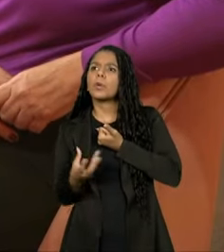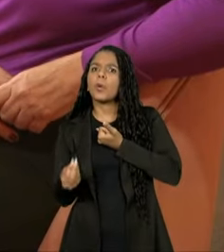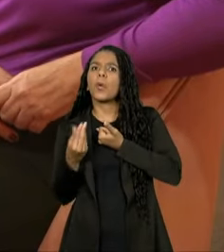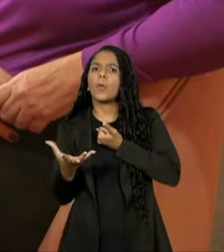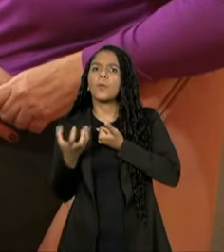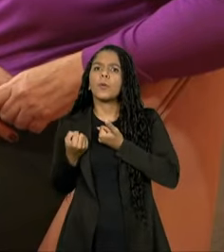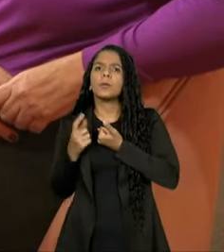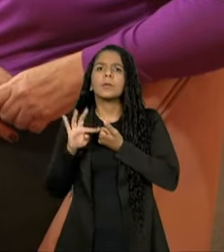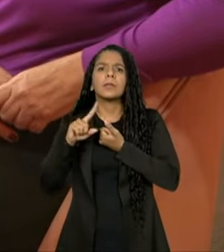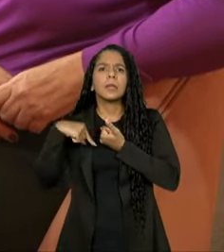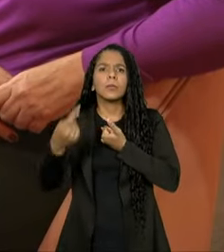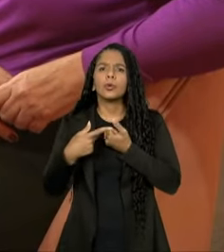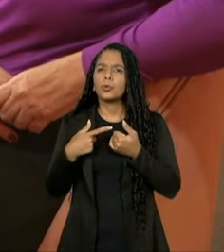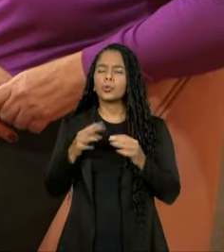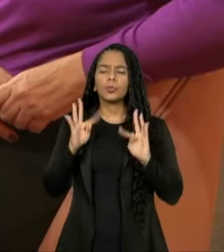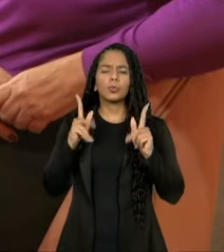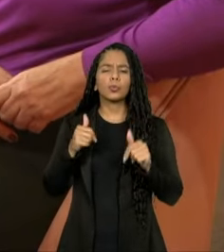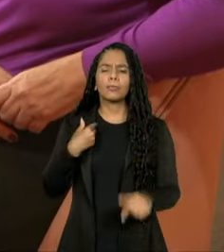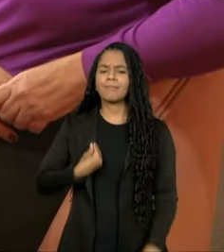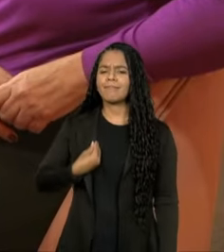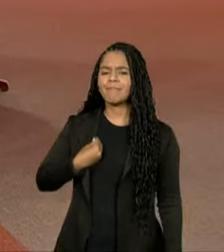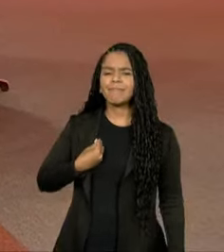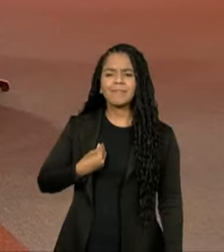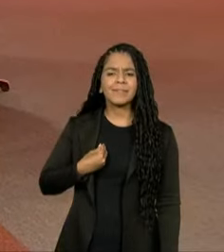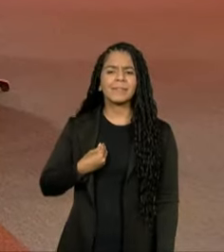vivenciou, experienciou ali do lado da Marielle?